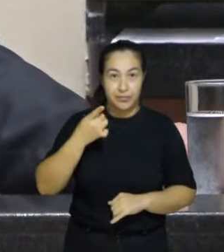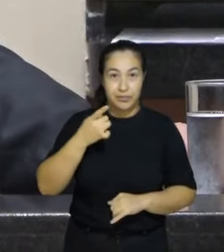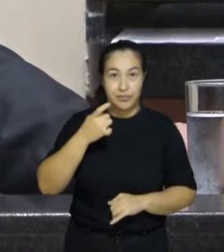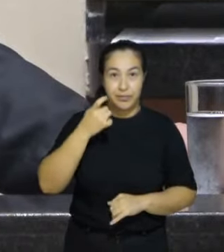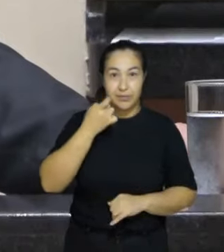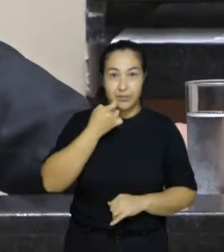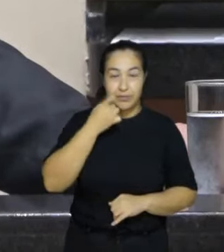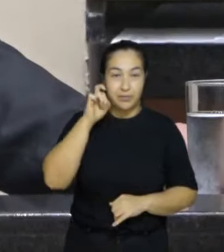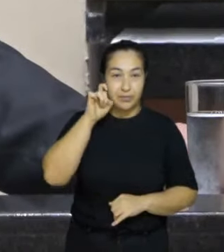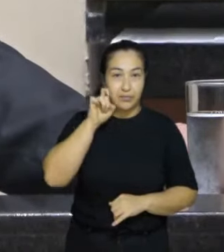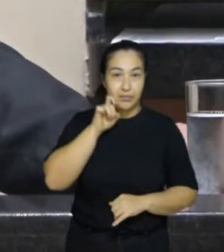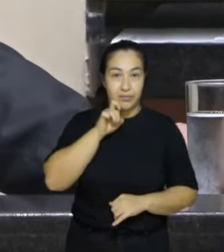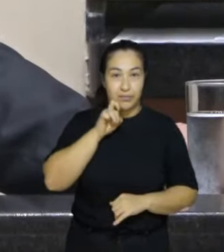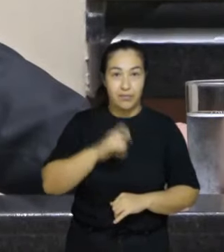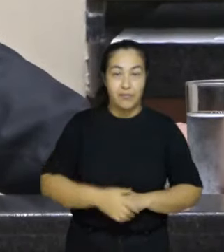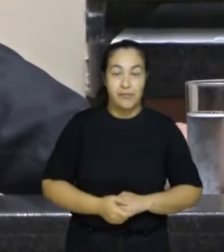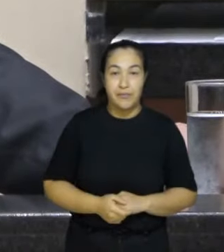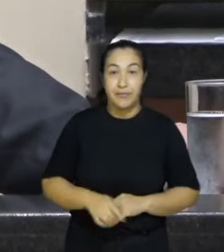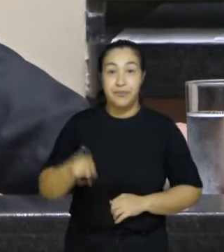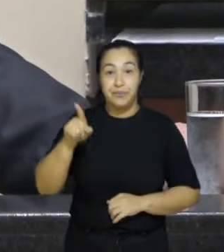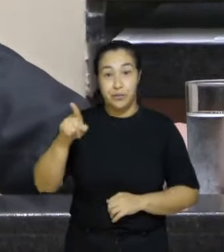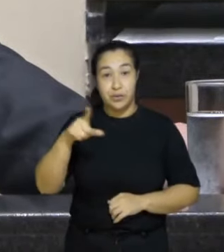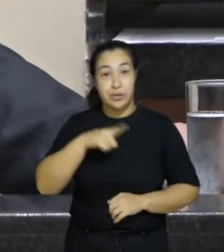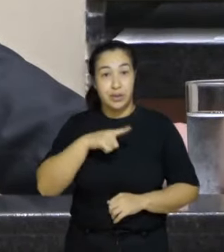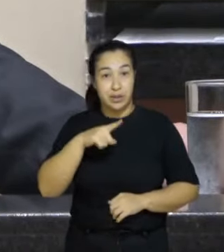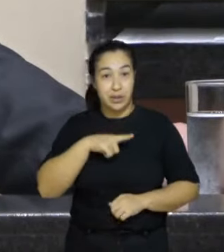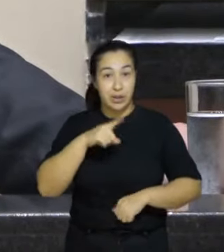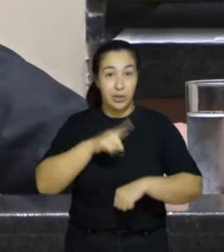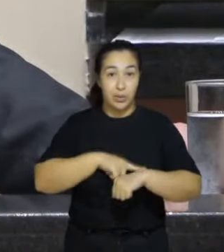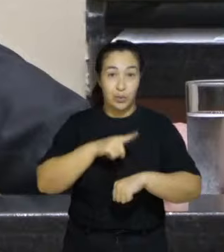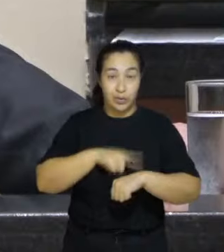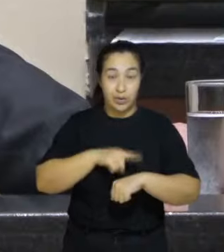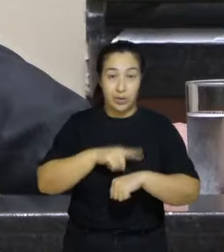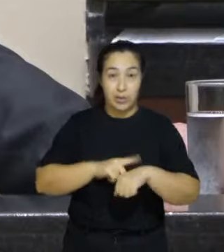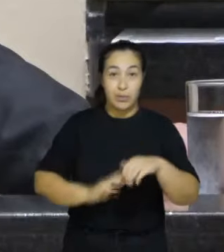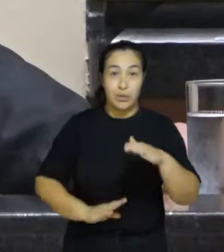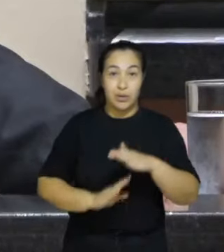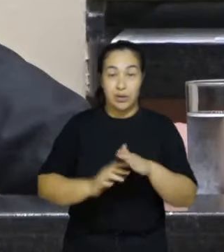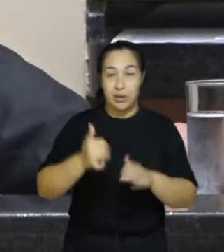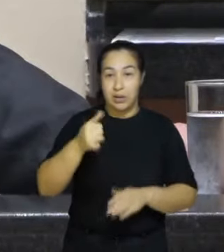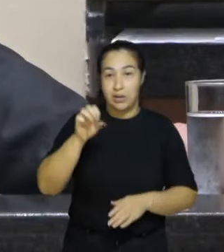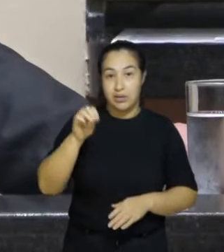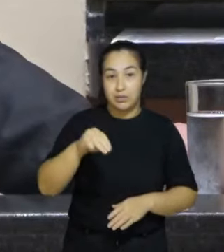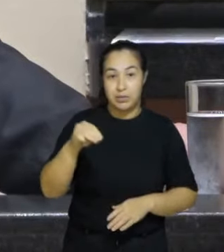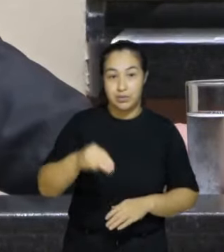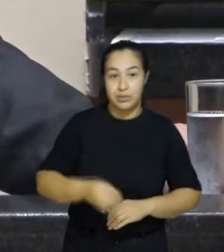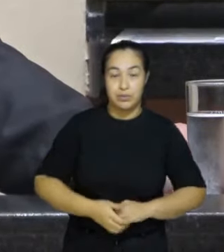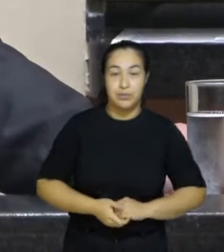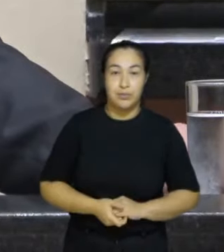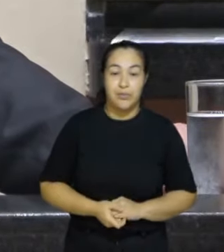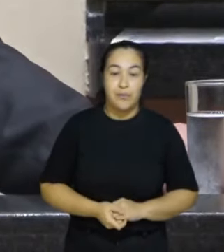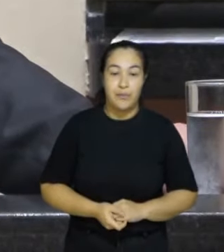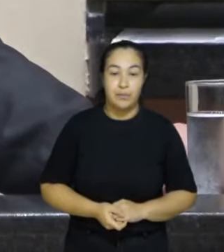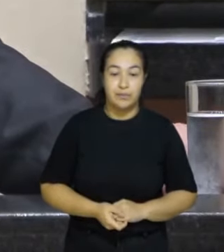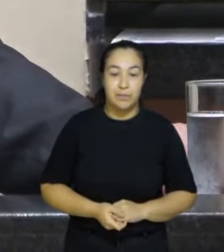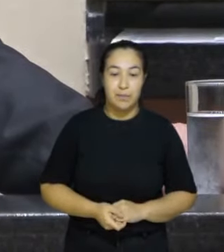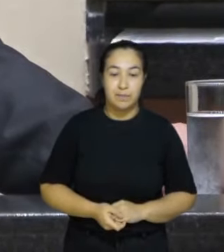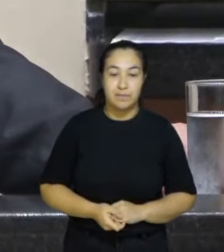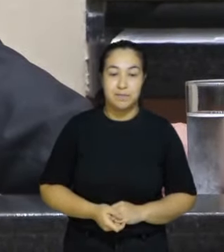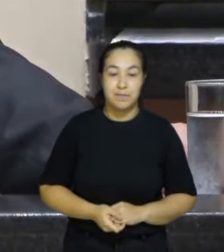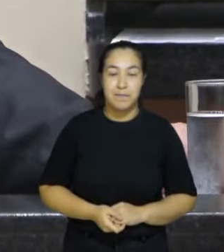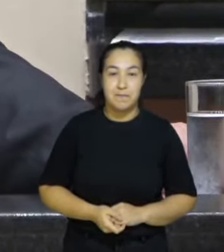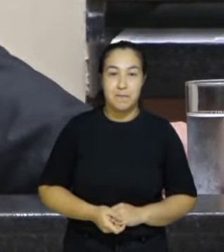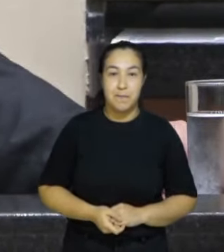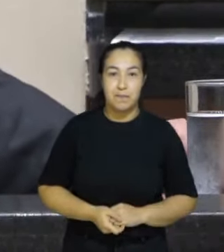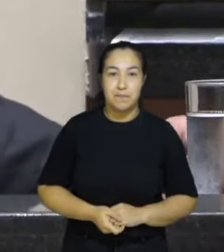Peixer. Vossa Excelência, que está inscrito em breves comunicações, lhe concedo o tempo de